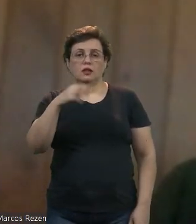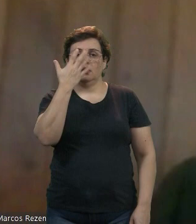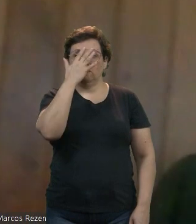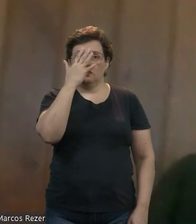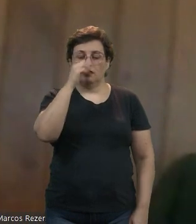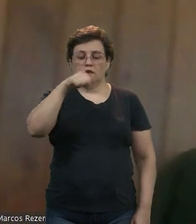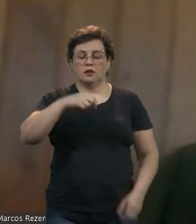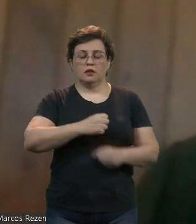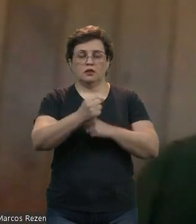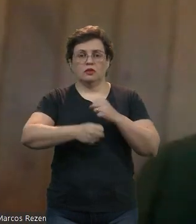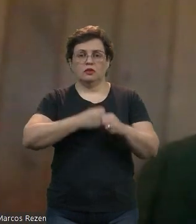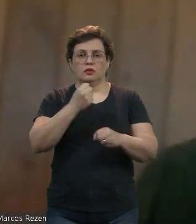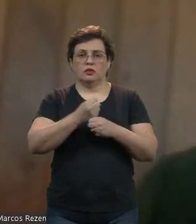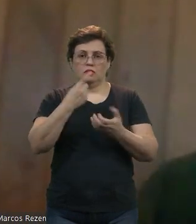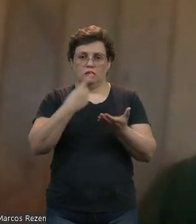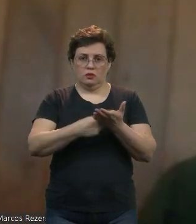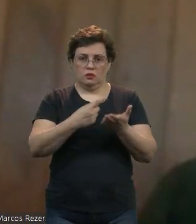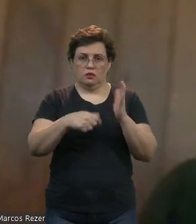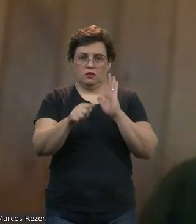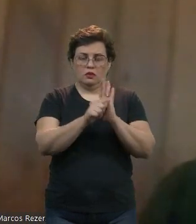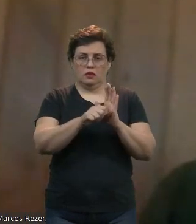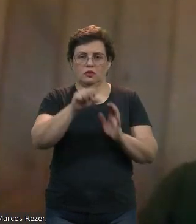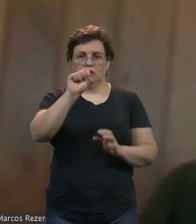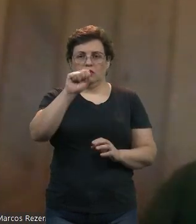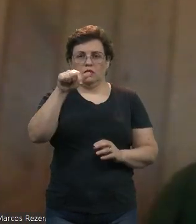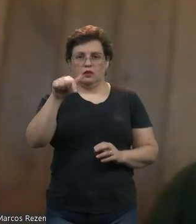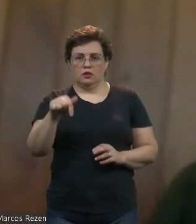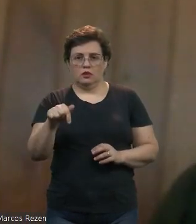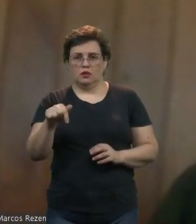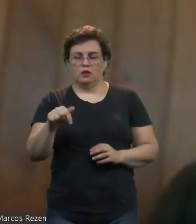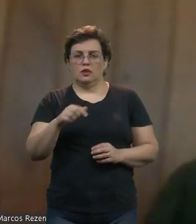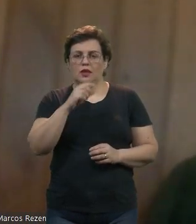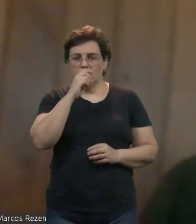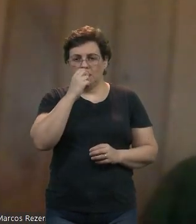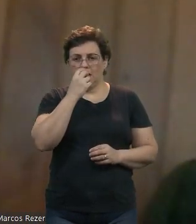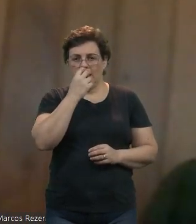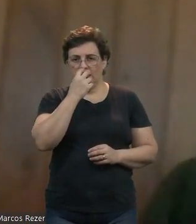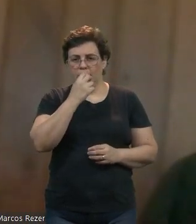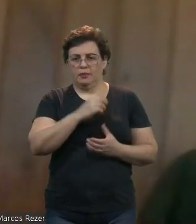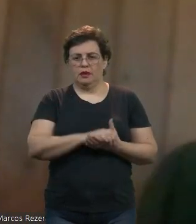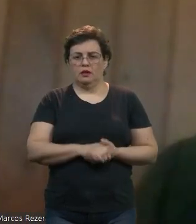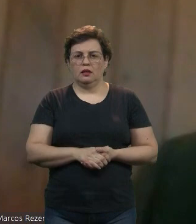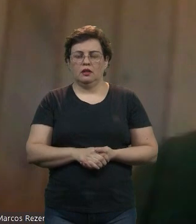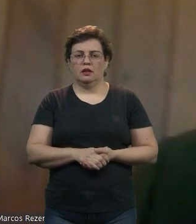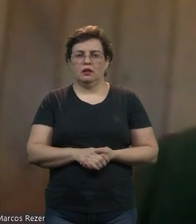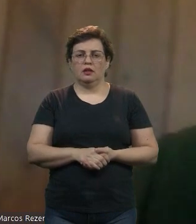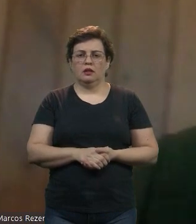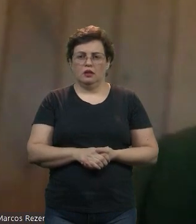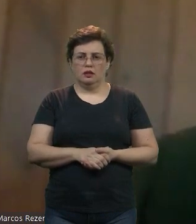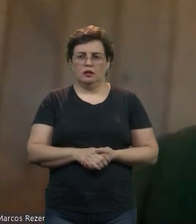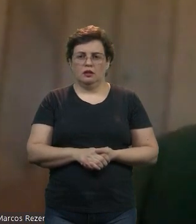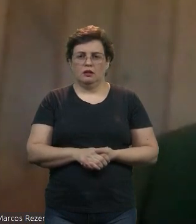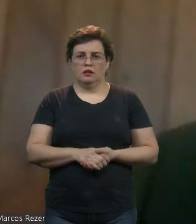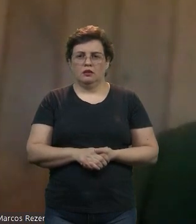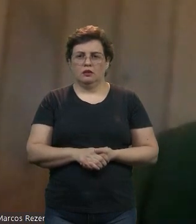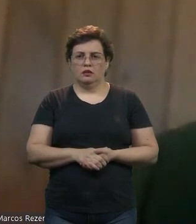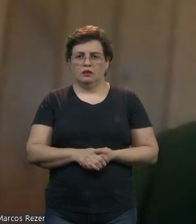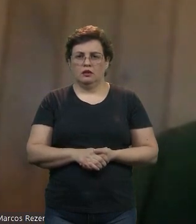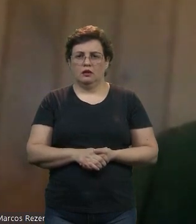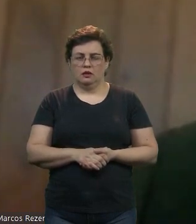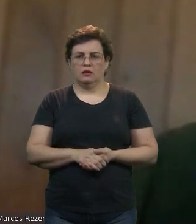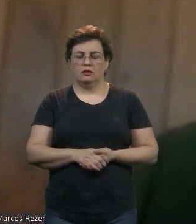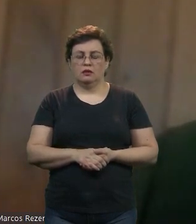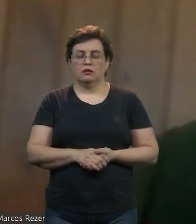de 2020, em cumprimento ao artigo 87 da Lei Orgânica. Informamos que os referidos balancetes